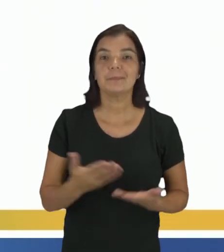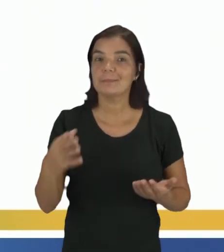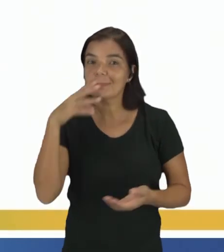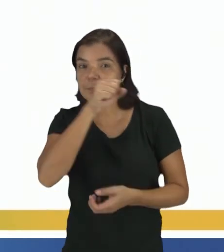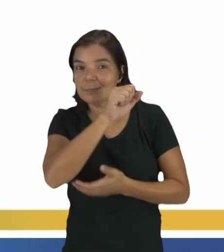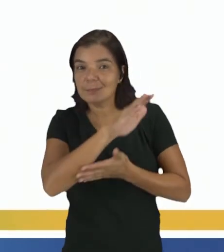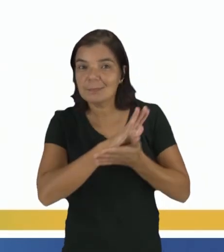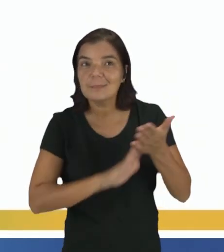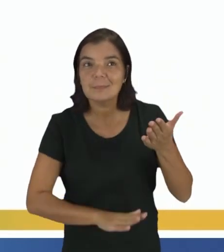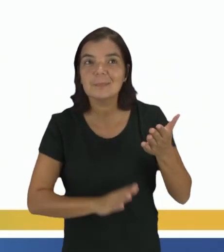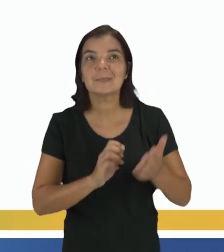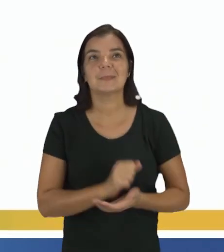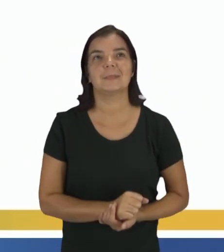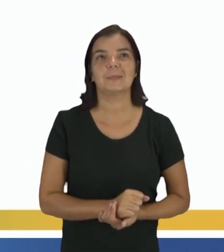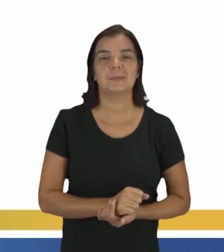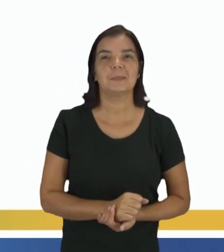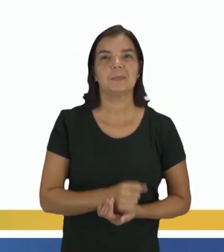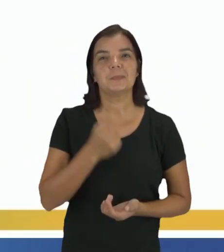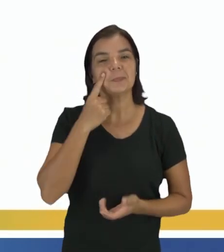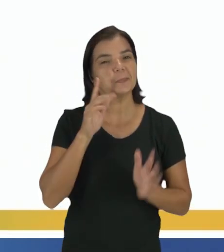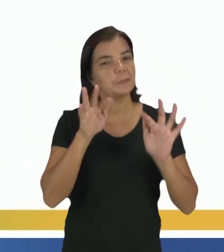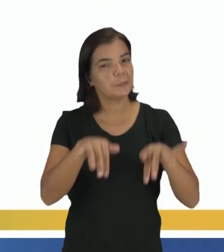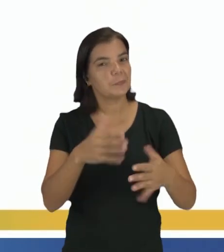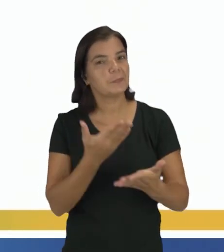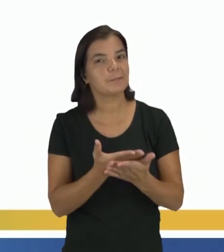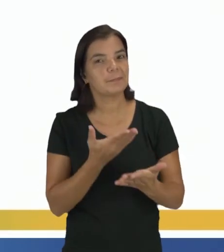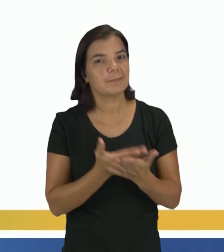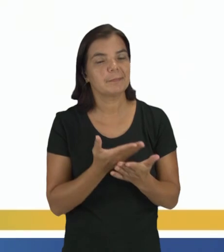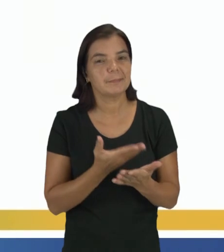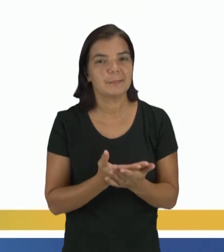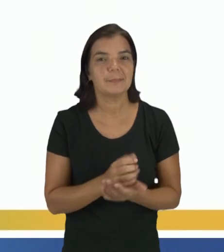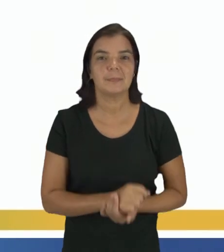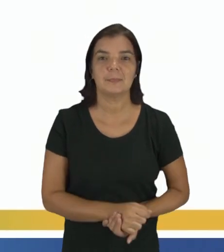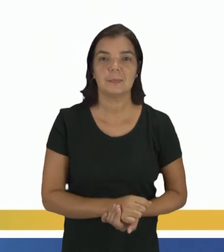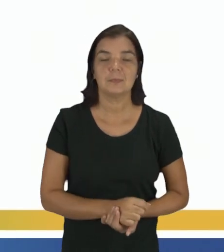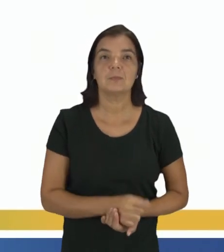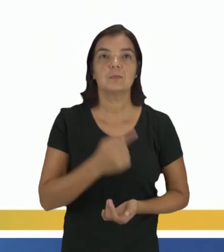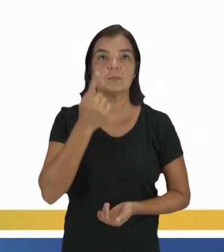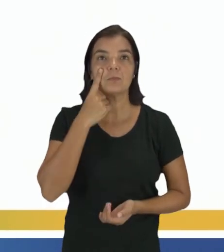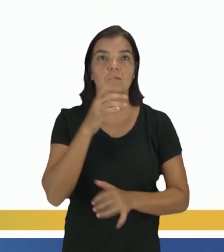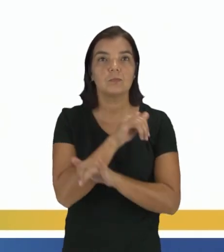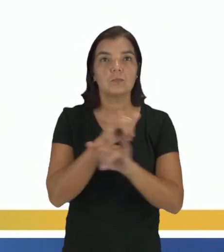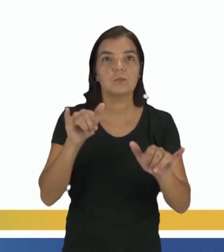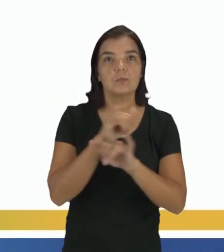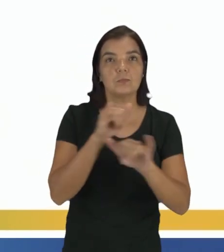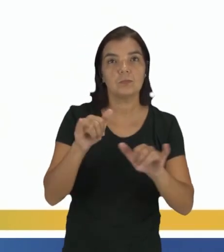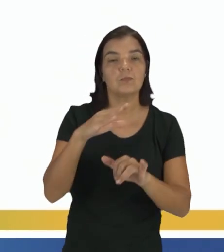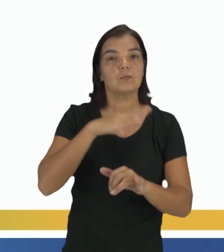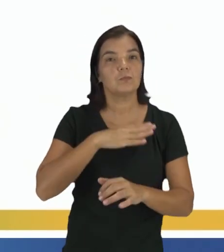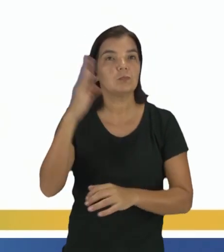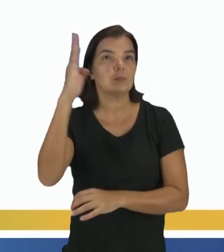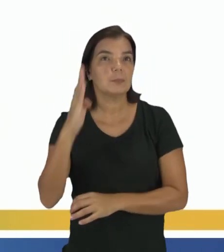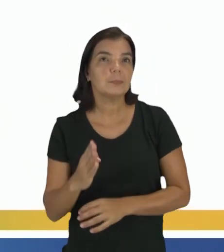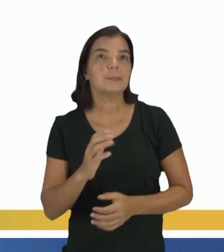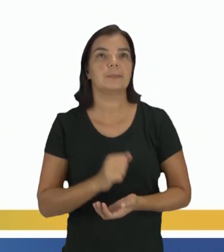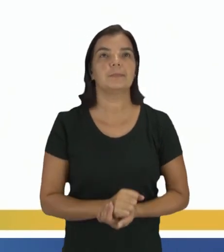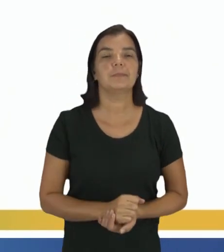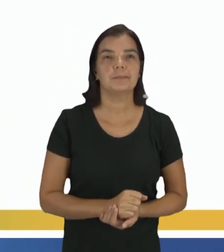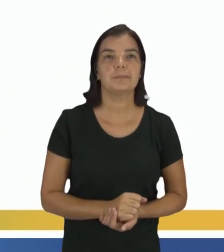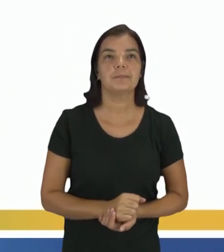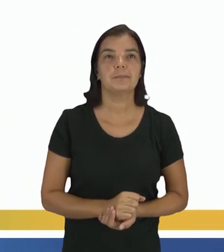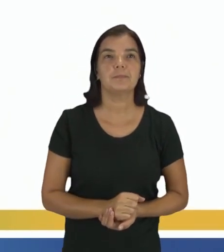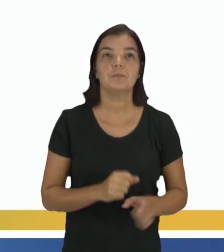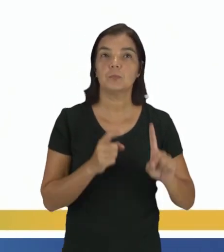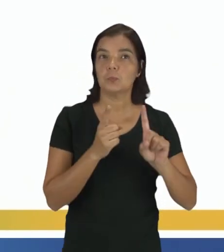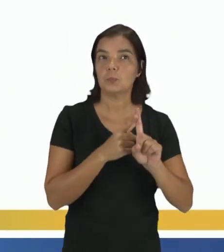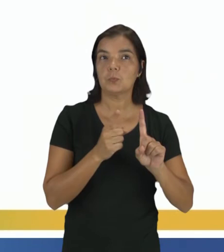rápido exercício para nós finalizarmos a nossa aula. Considere as informações sobre a urbanização brasileira. Nós vamos ter esse